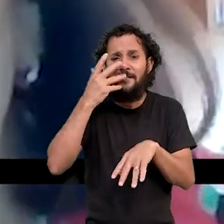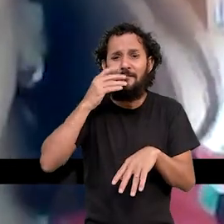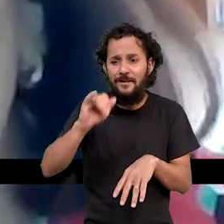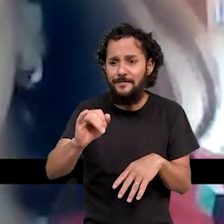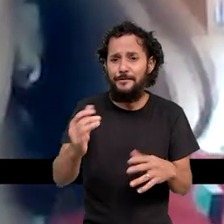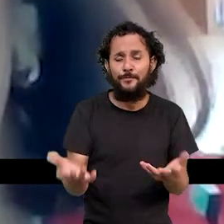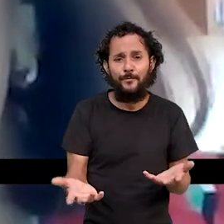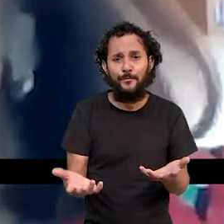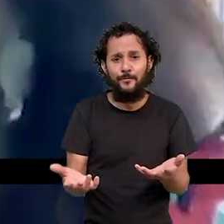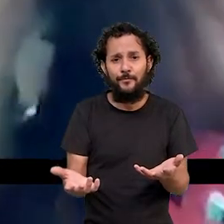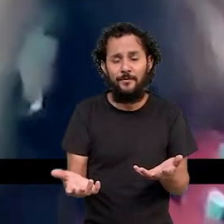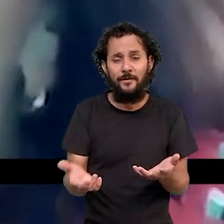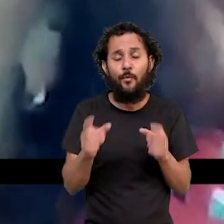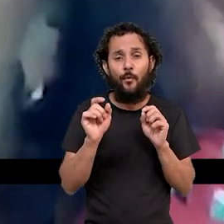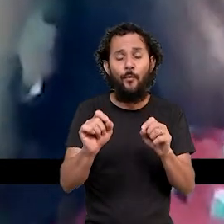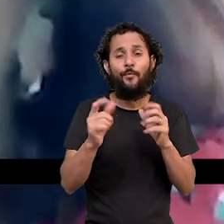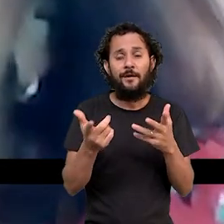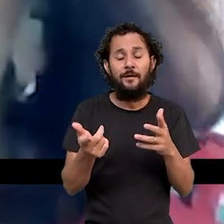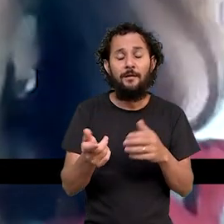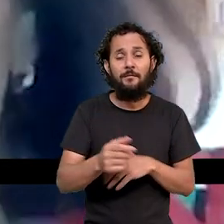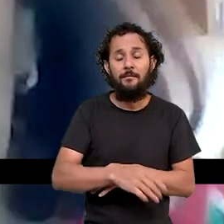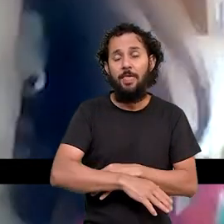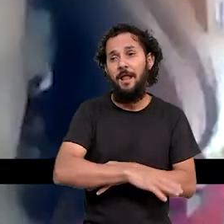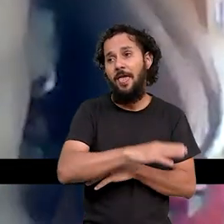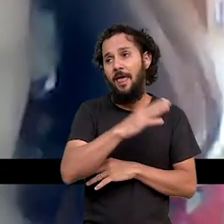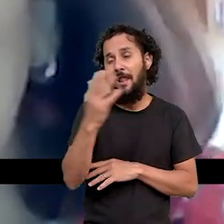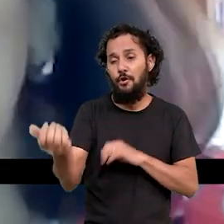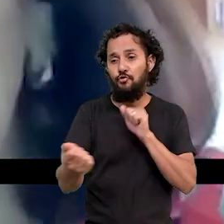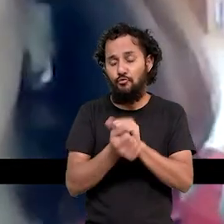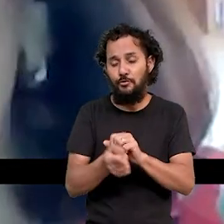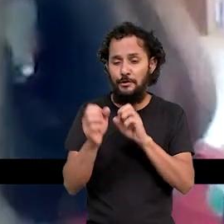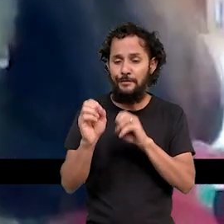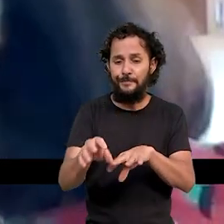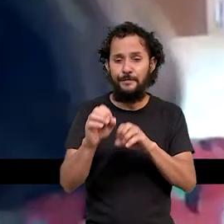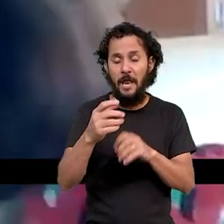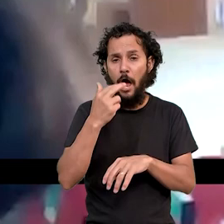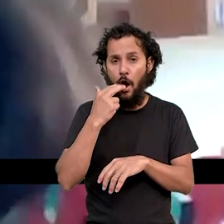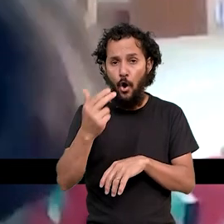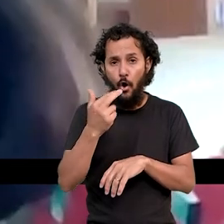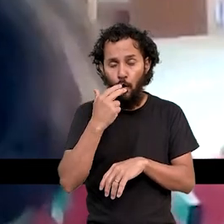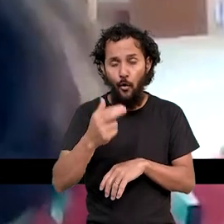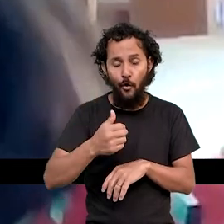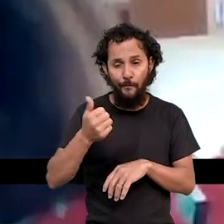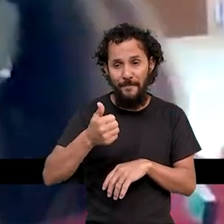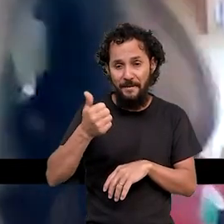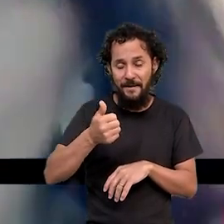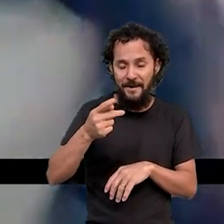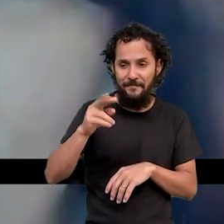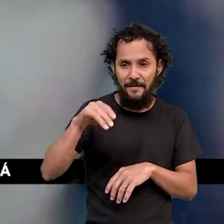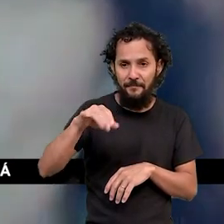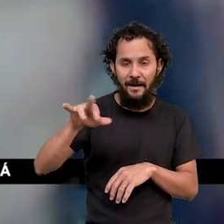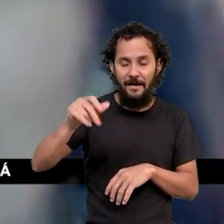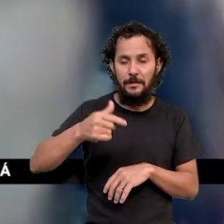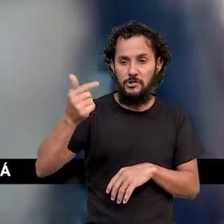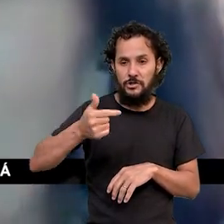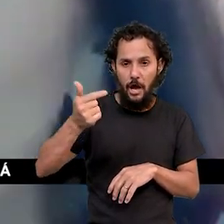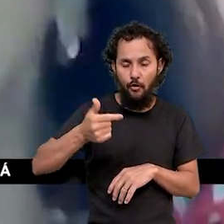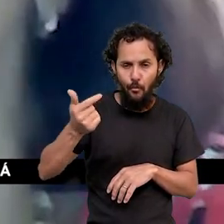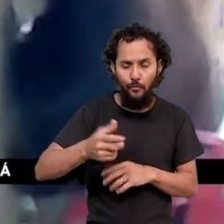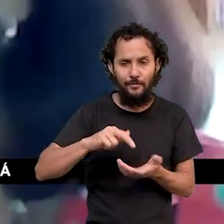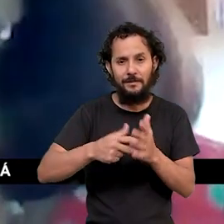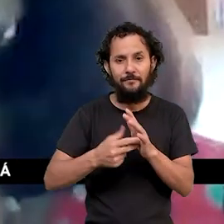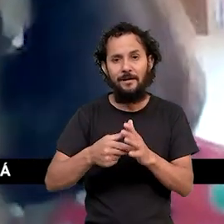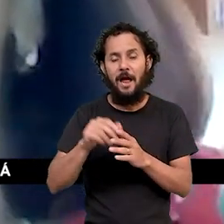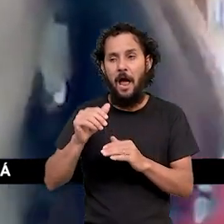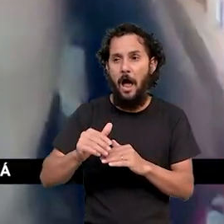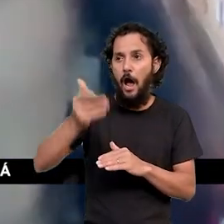educação infantil, que passa o dia com a criança ensinando as cores primárias, as cores secundárias, o